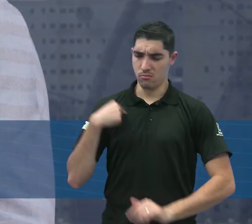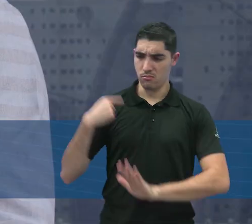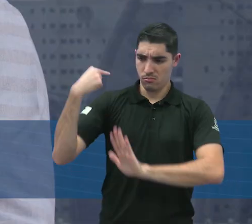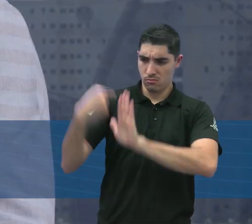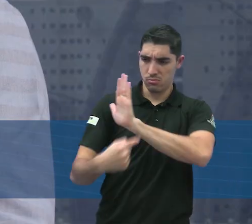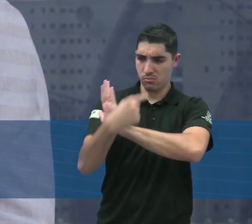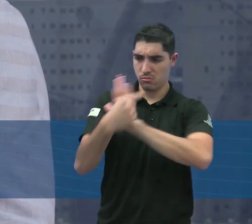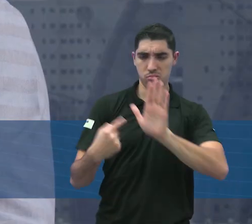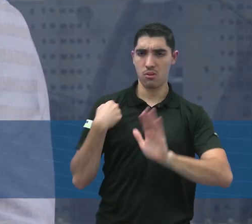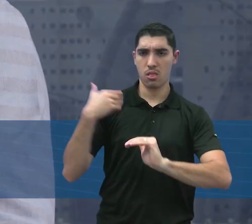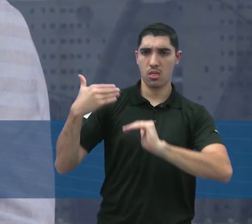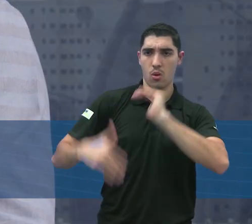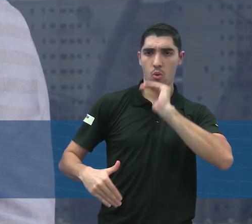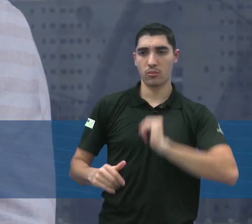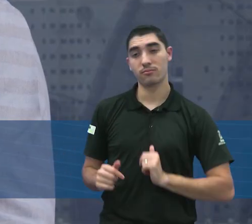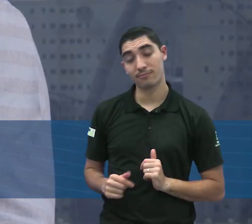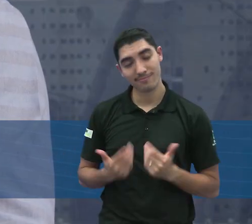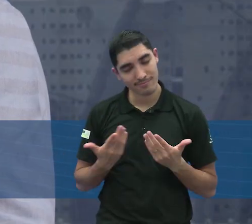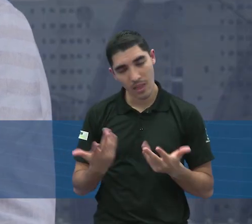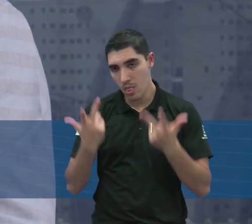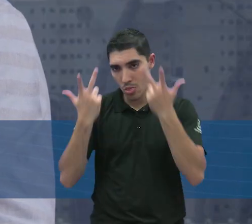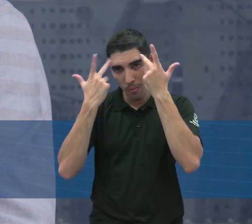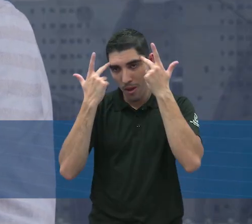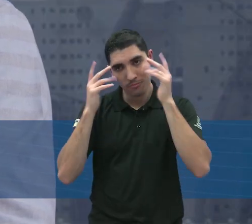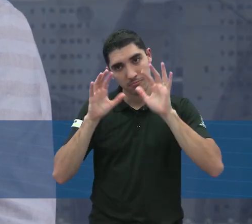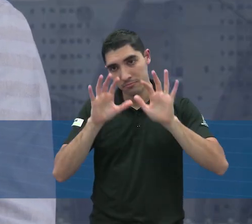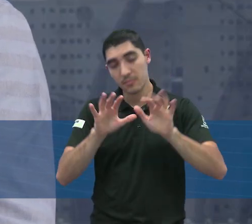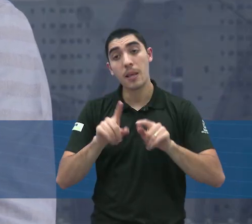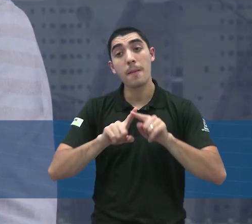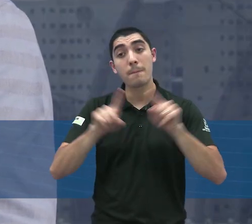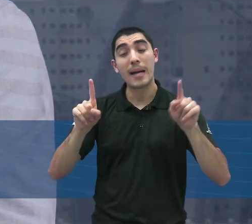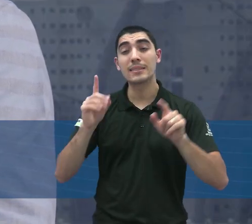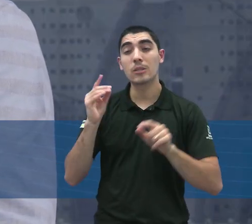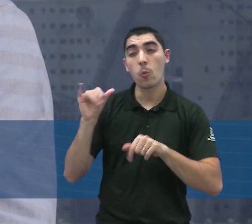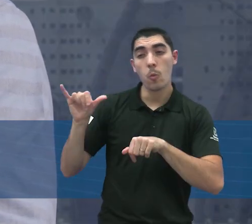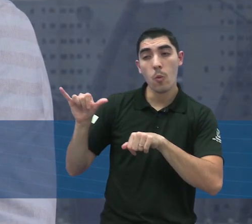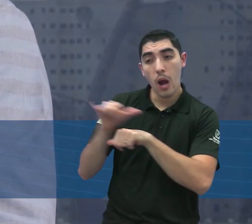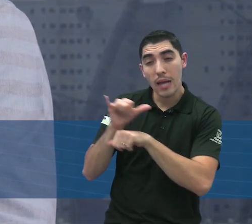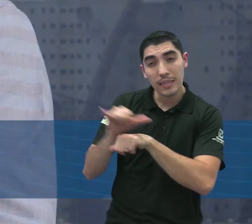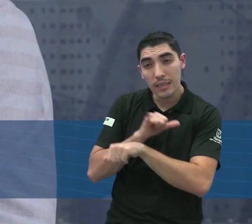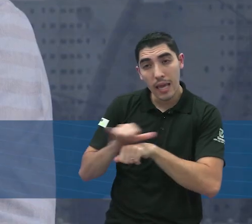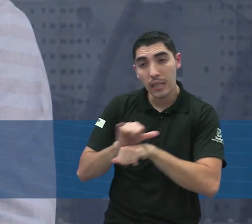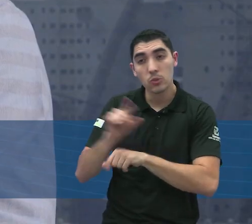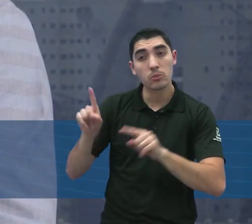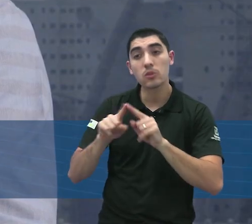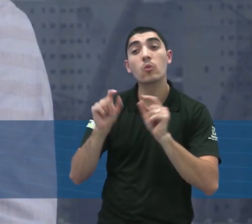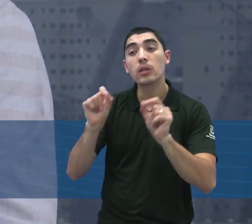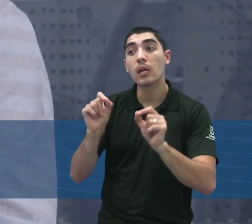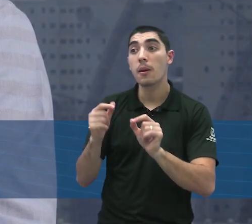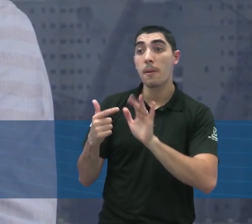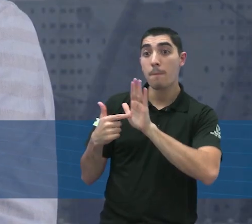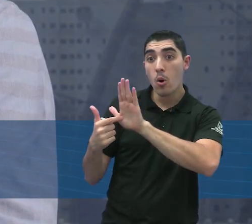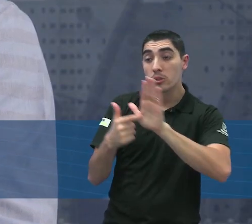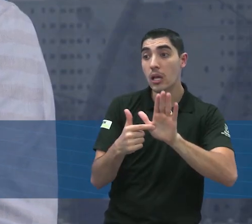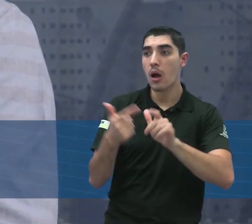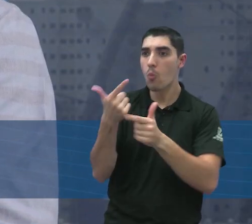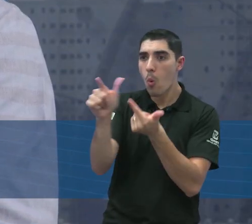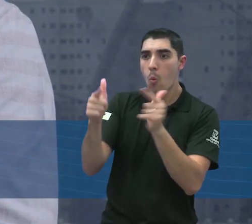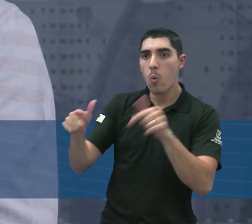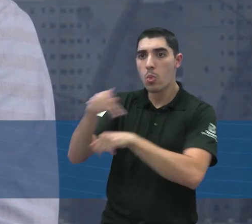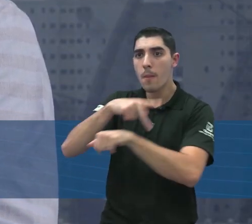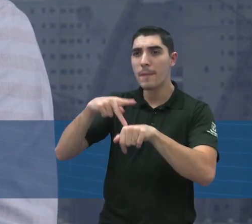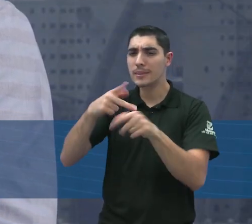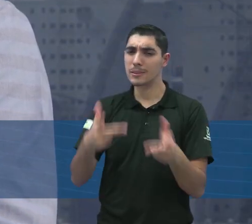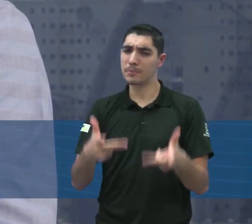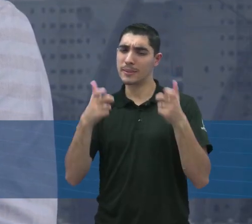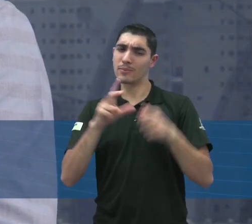Eu acho que a maior questão era criar uma maioria de países, mostrar que eles estavam olhando a situação de maneira bastante